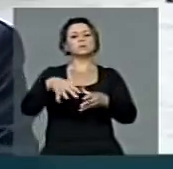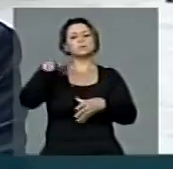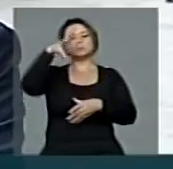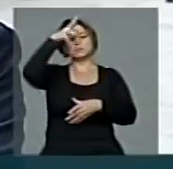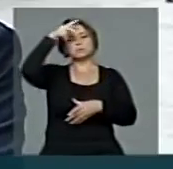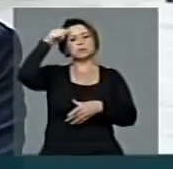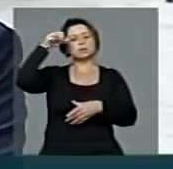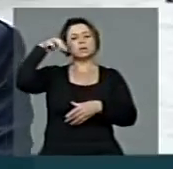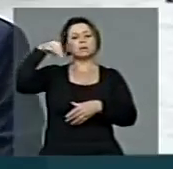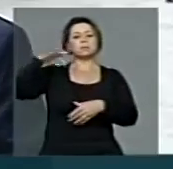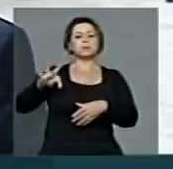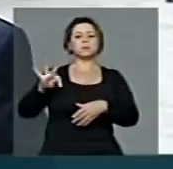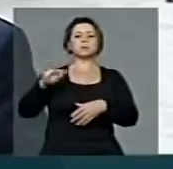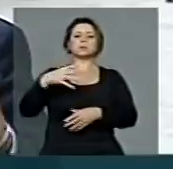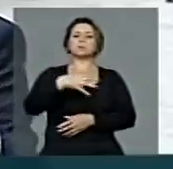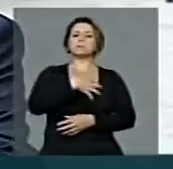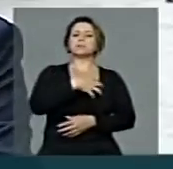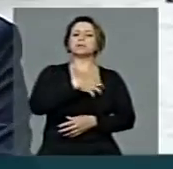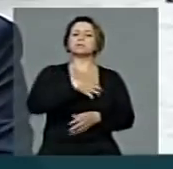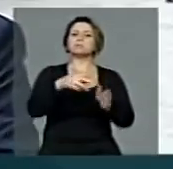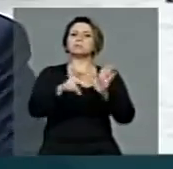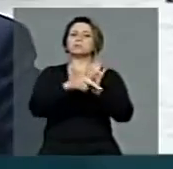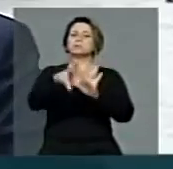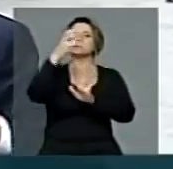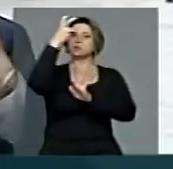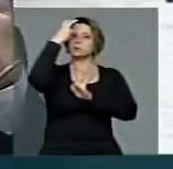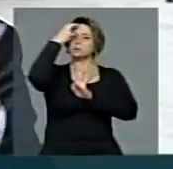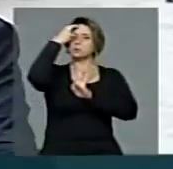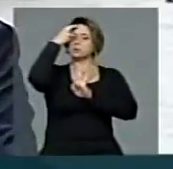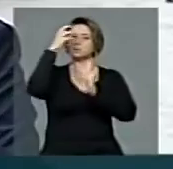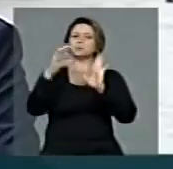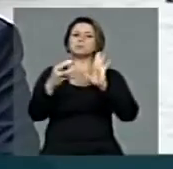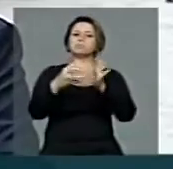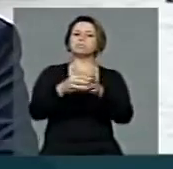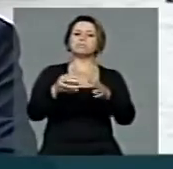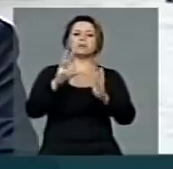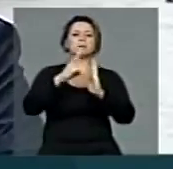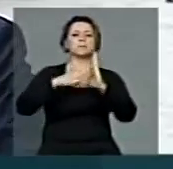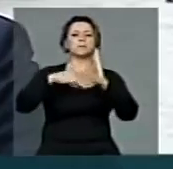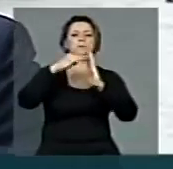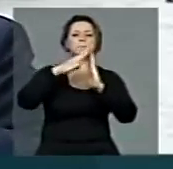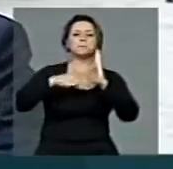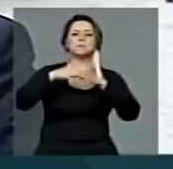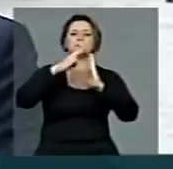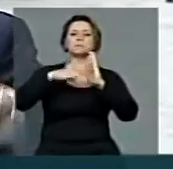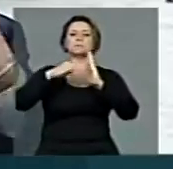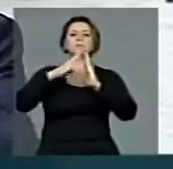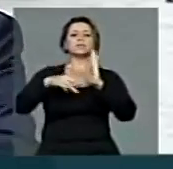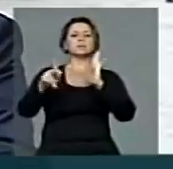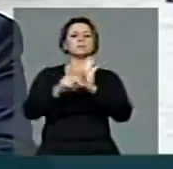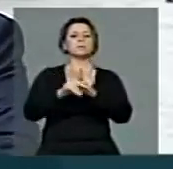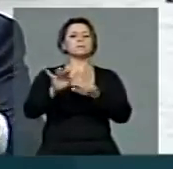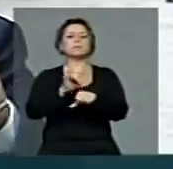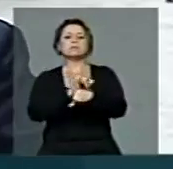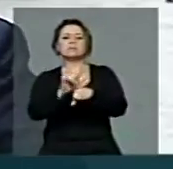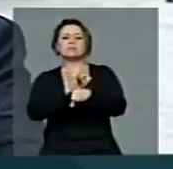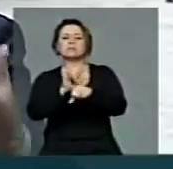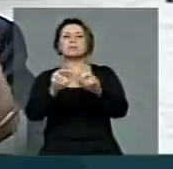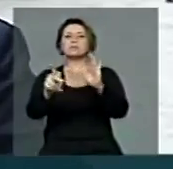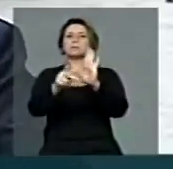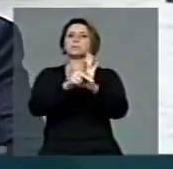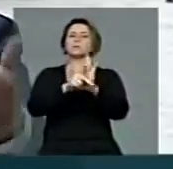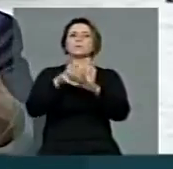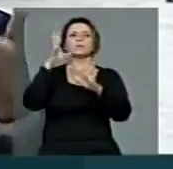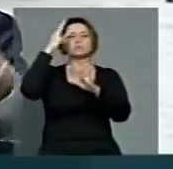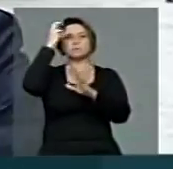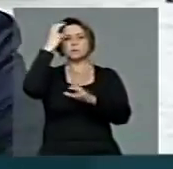no Nobel, por exemplo, que tinha uma identidade com o Estado, que tinha uma metodologia própria, que inseria as